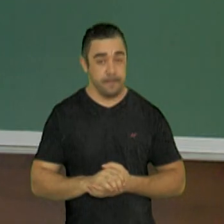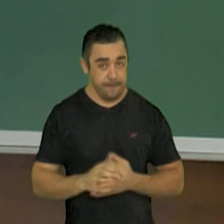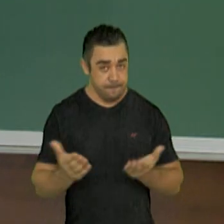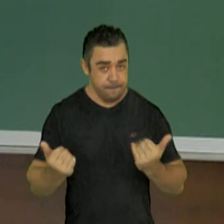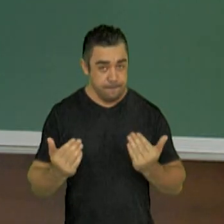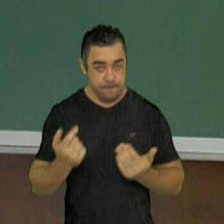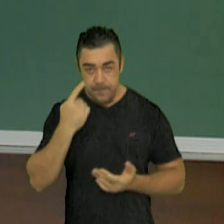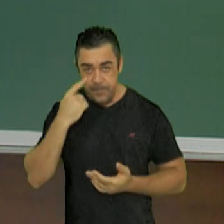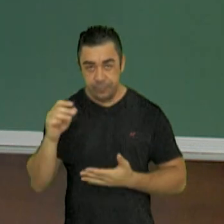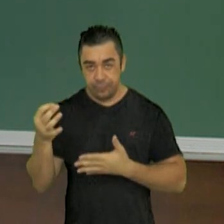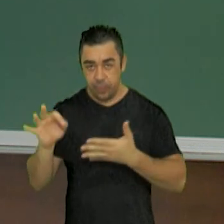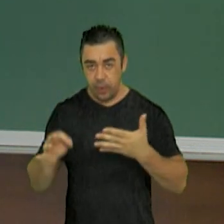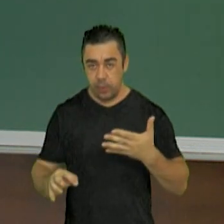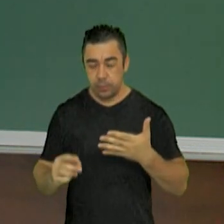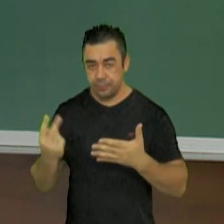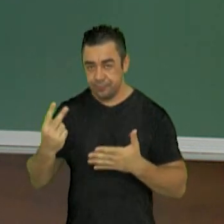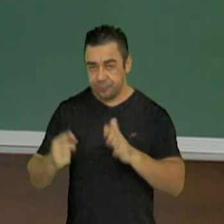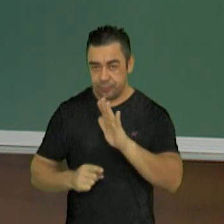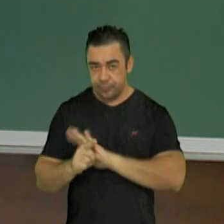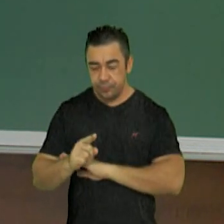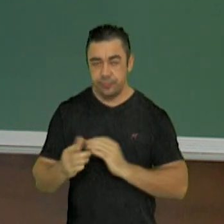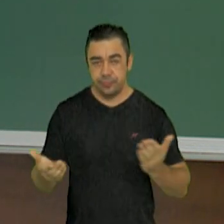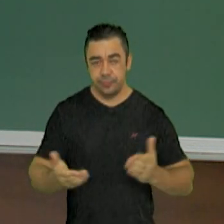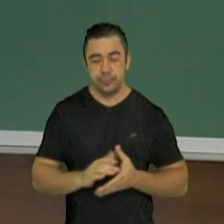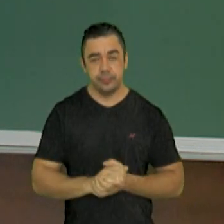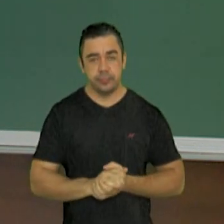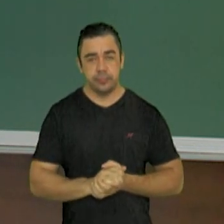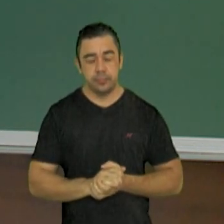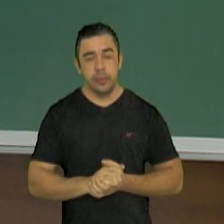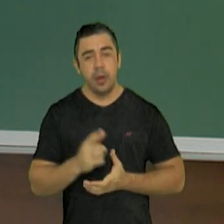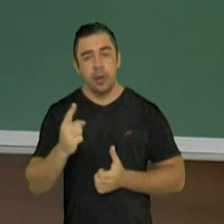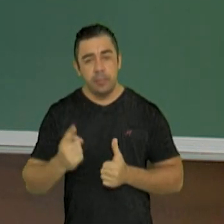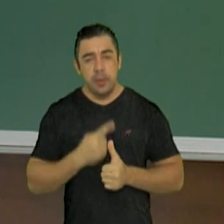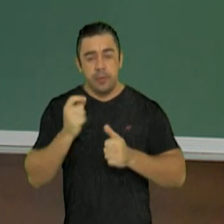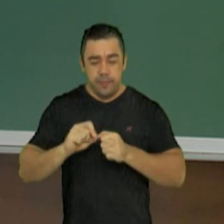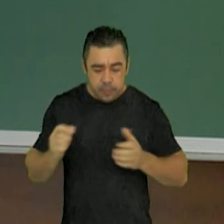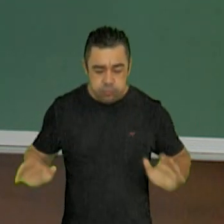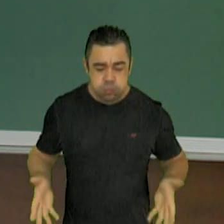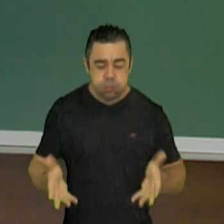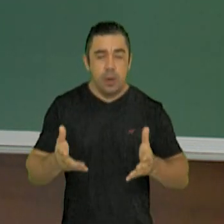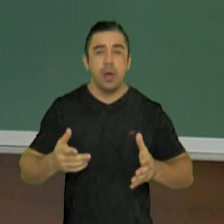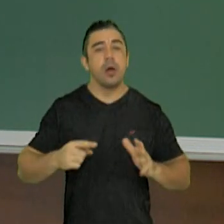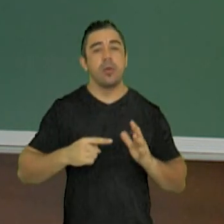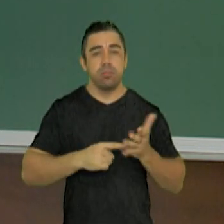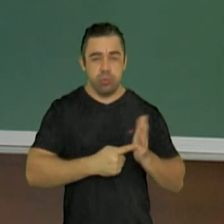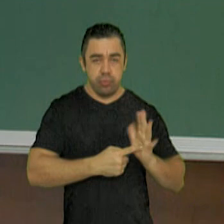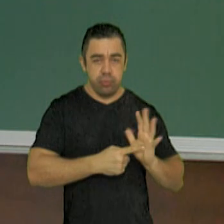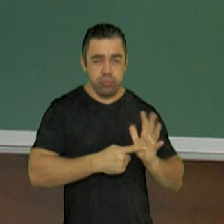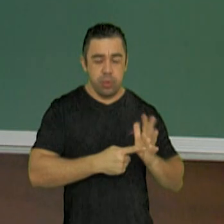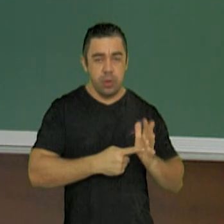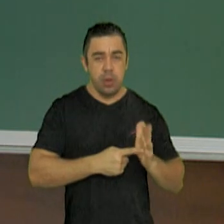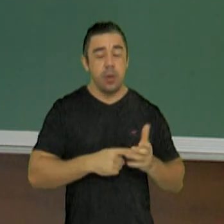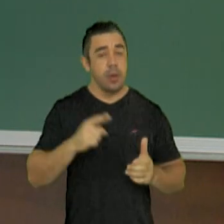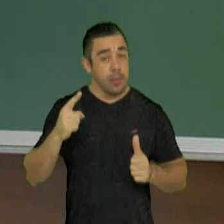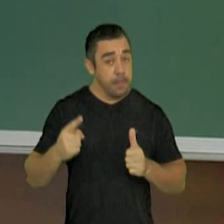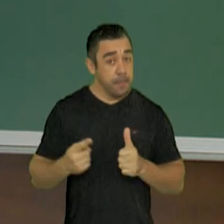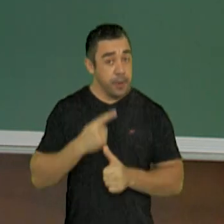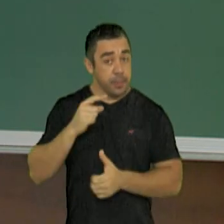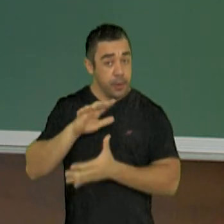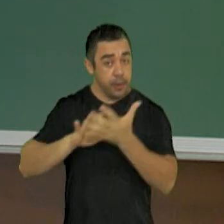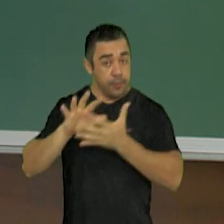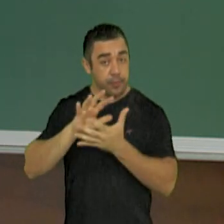Vamos lá, pessoal, correção do segundo questionário do dia. Então, a fonte energética que impulsionava os motores a vapor da primeira